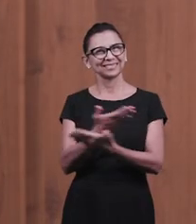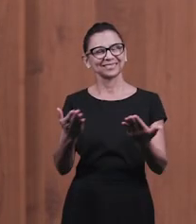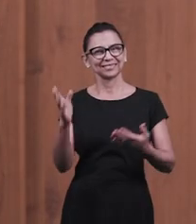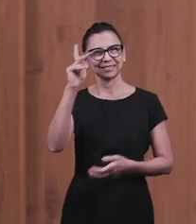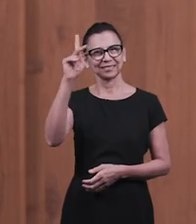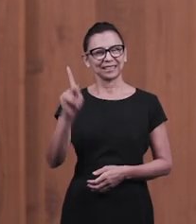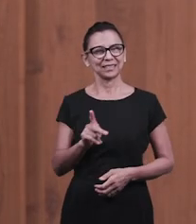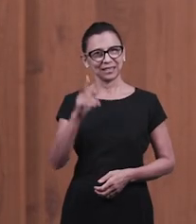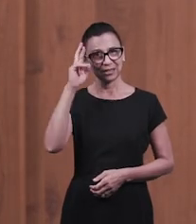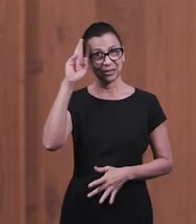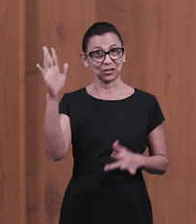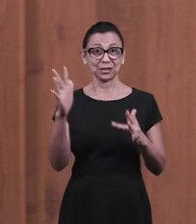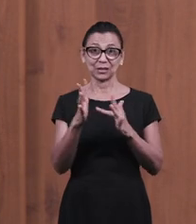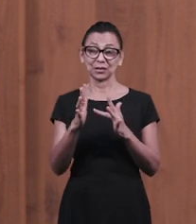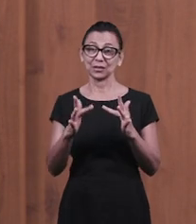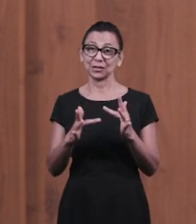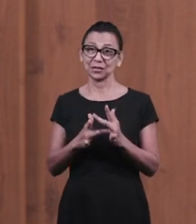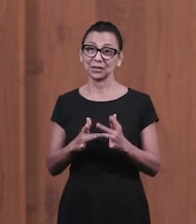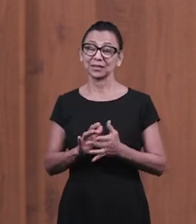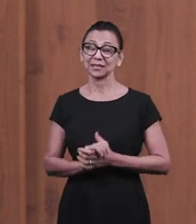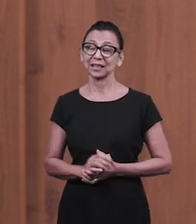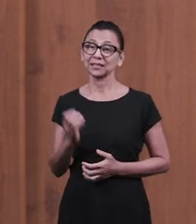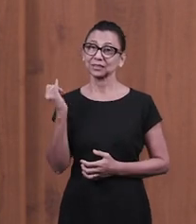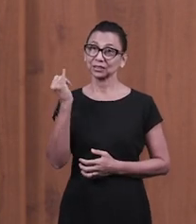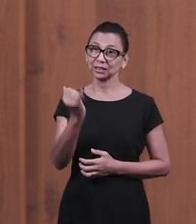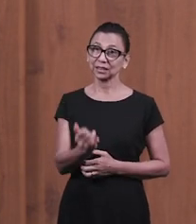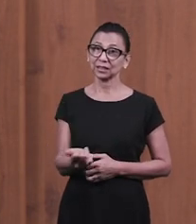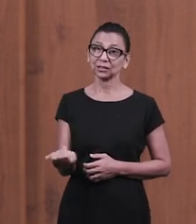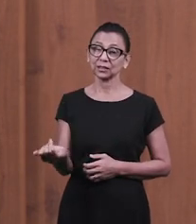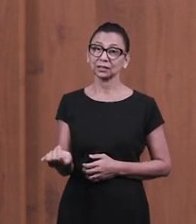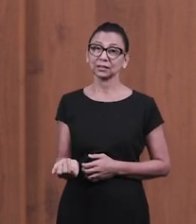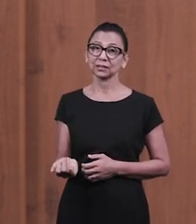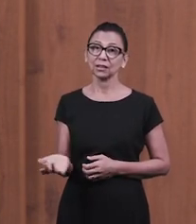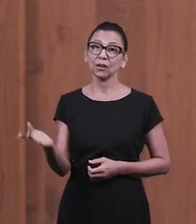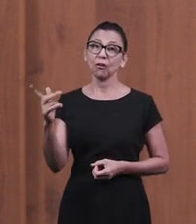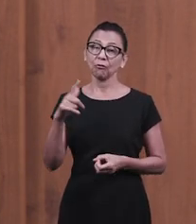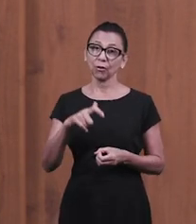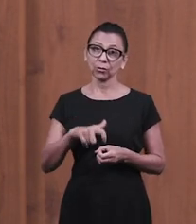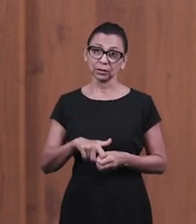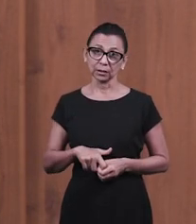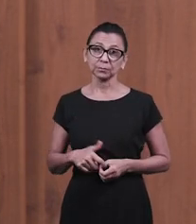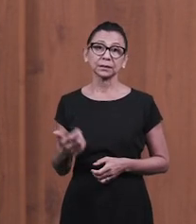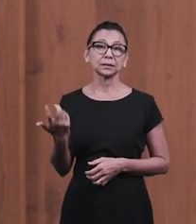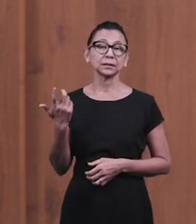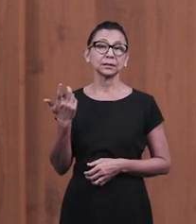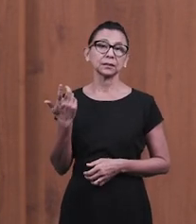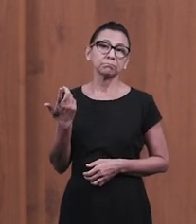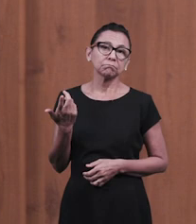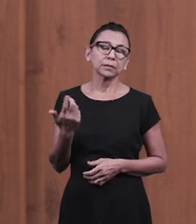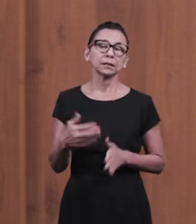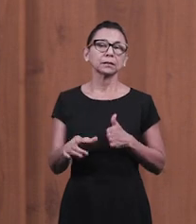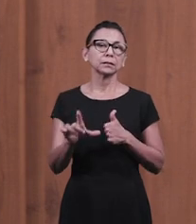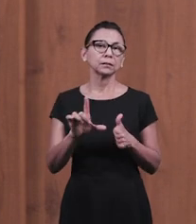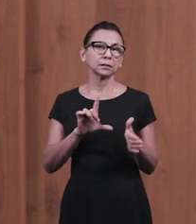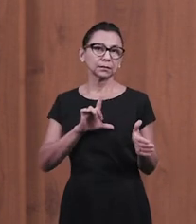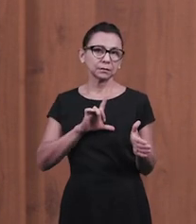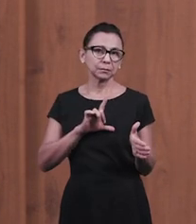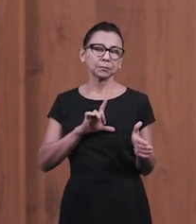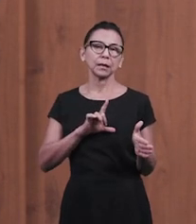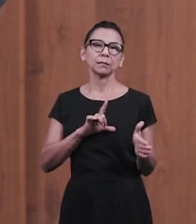eu quero cumprimentar a você com a paz do Senhor Jesus e dizer que nós estamos aqui mais uma vez para anteciparmos